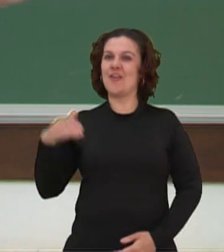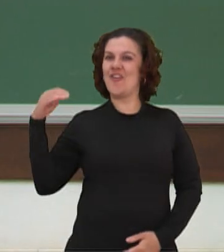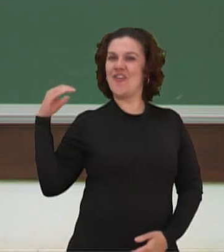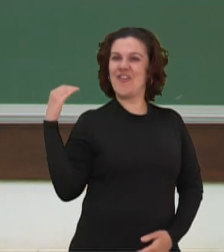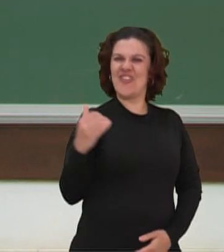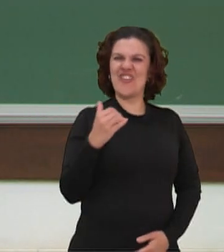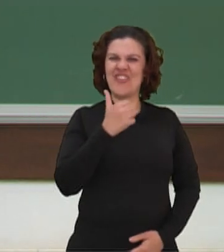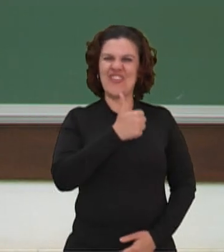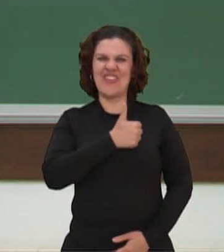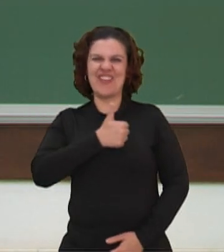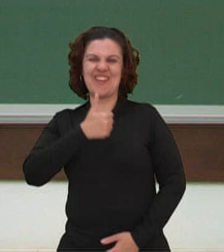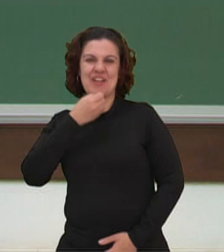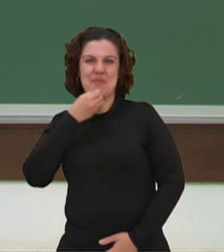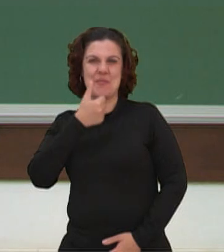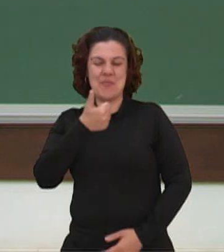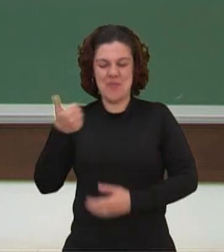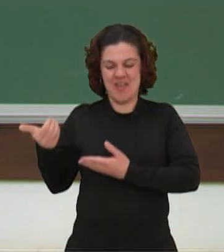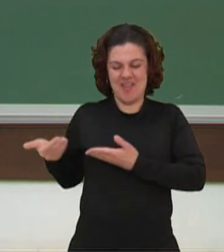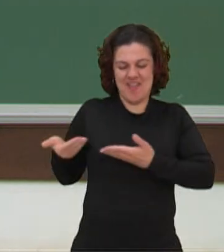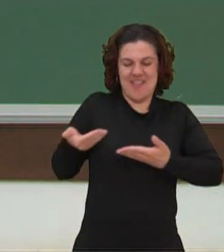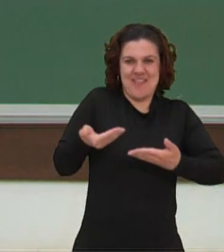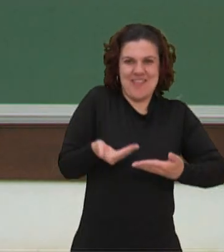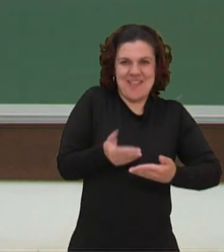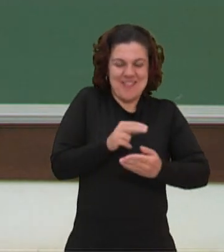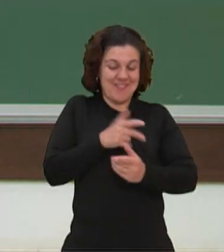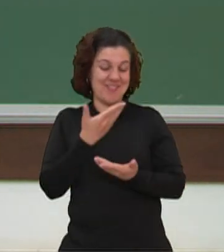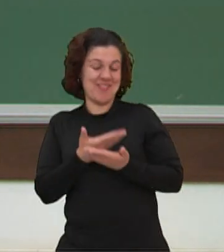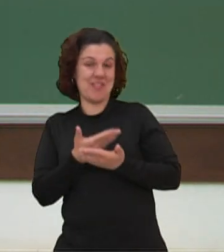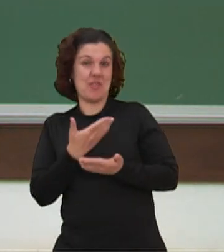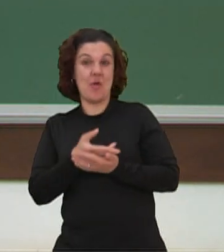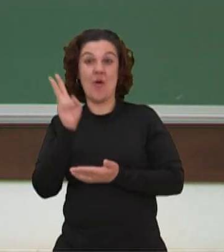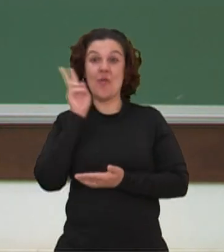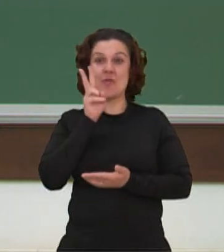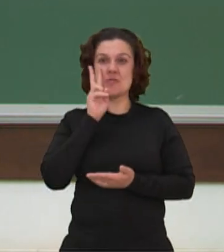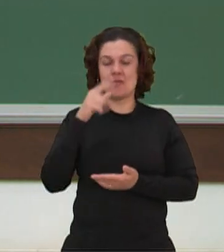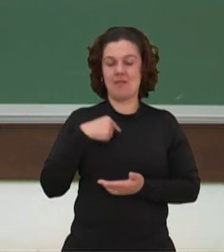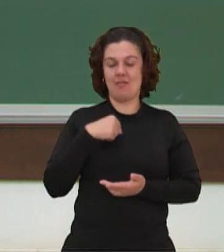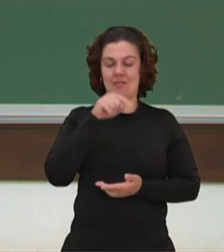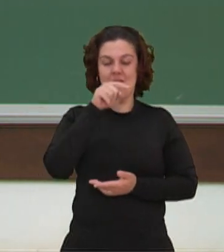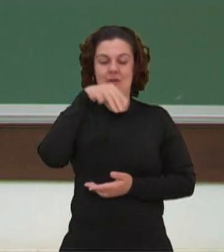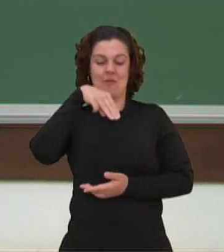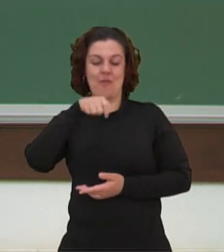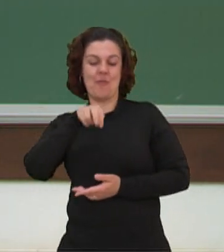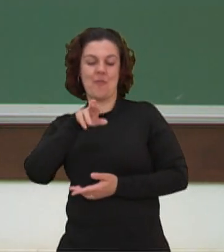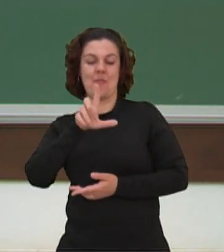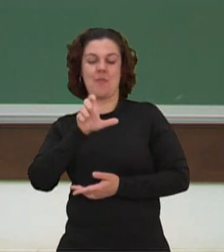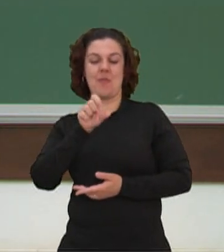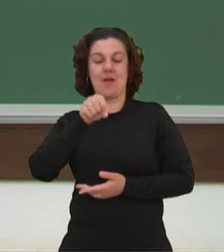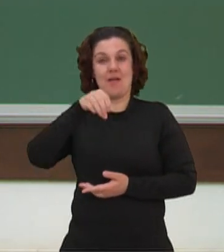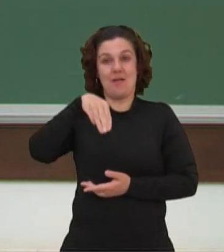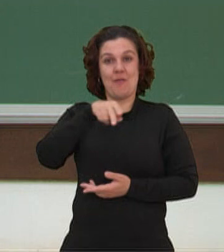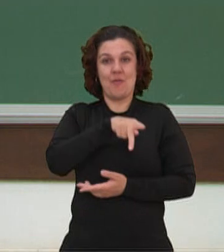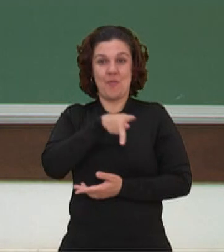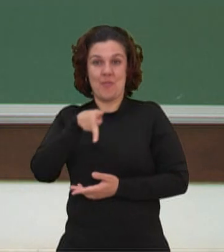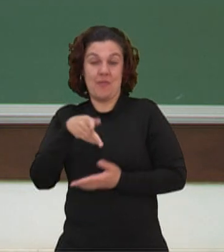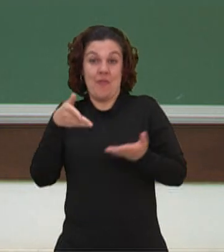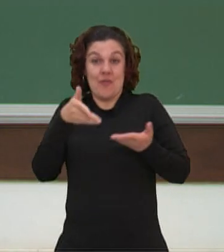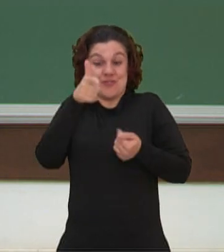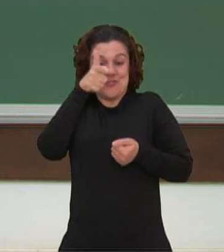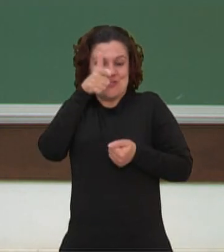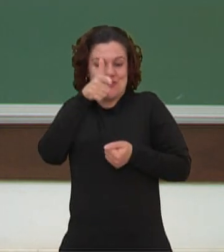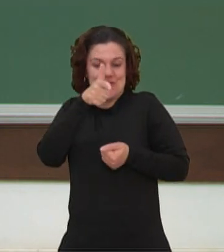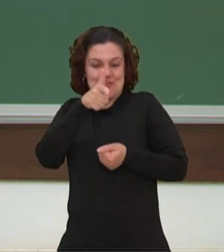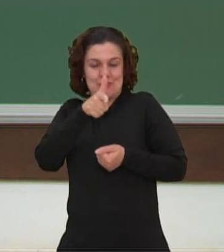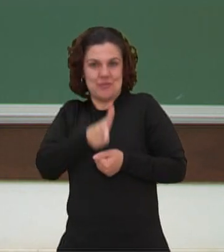Olá, povo! Bem-vindos a mais uma aula de história. Eu sou o professor Marlon e hoje, de novo,